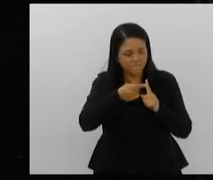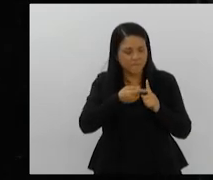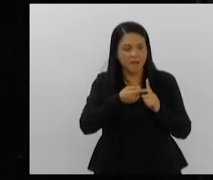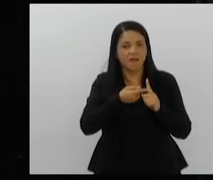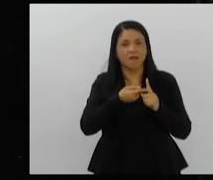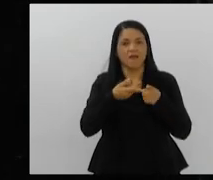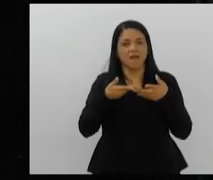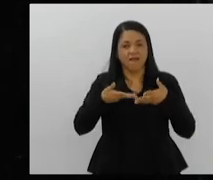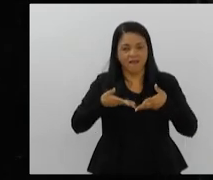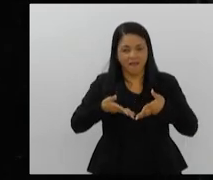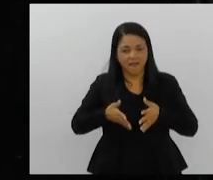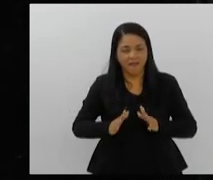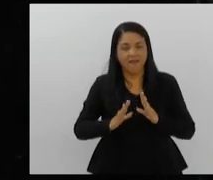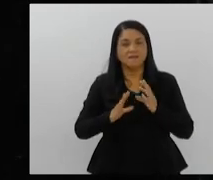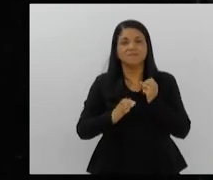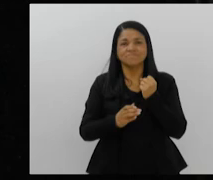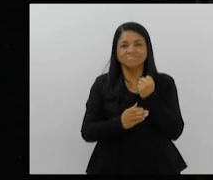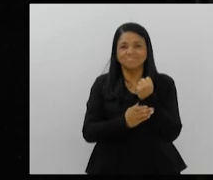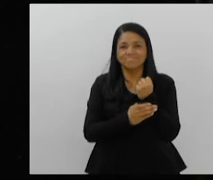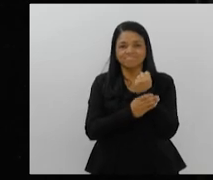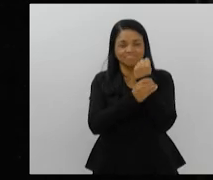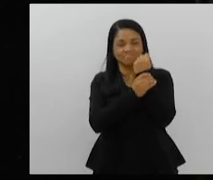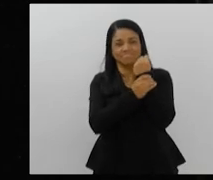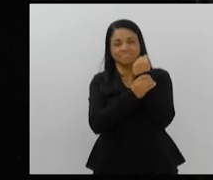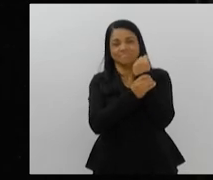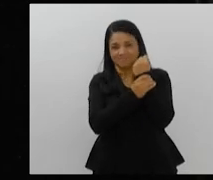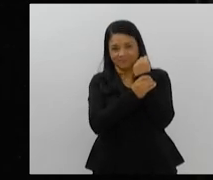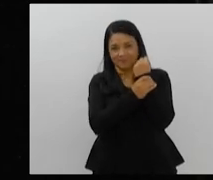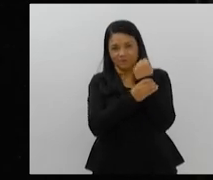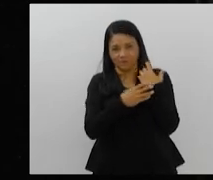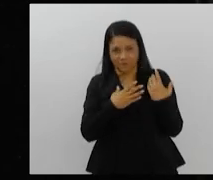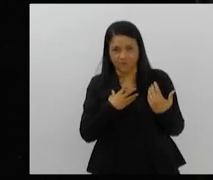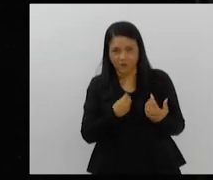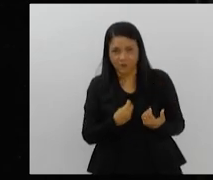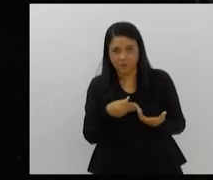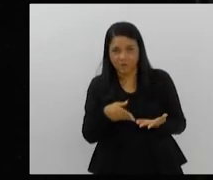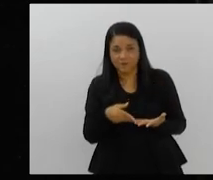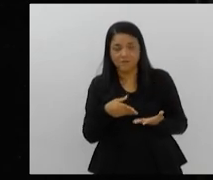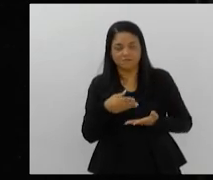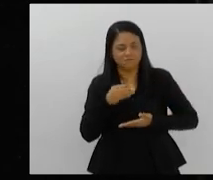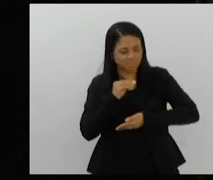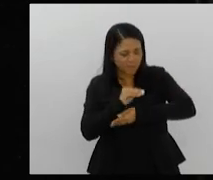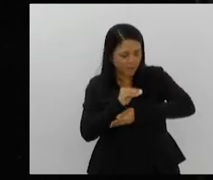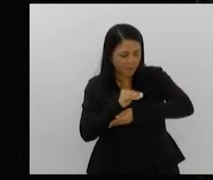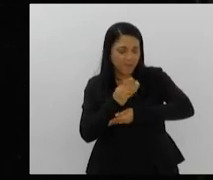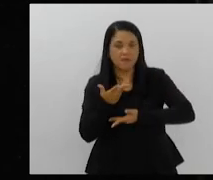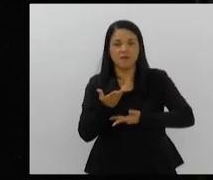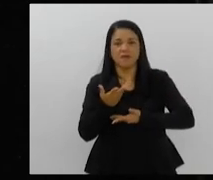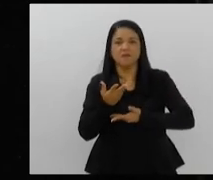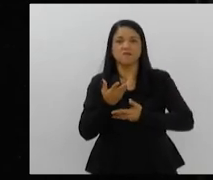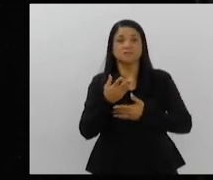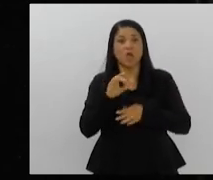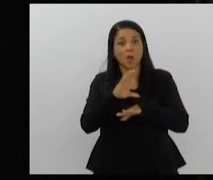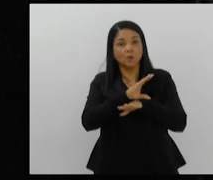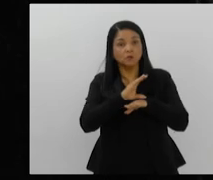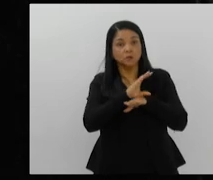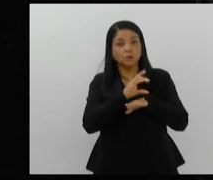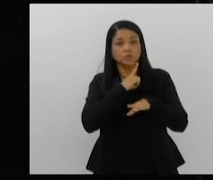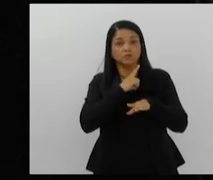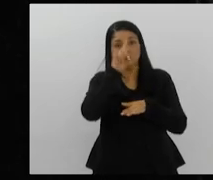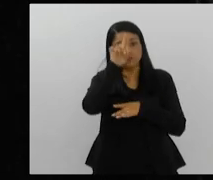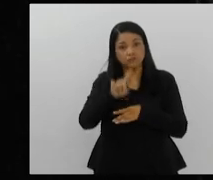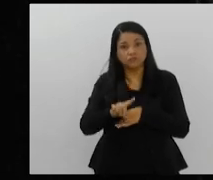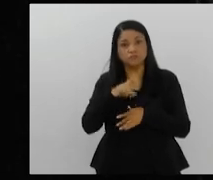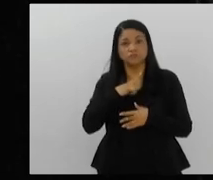puerpério, garantida, quando esse já é um direito previsto na nossa Constituição, previsto em leis brasileiras. Então,